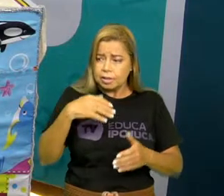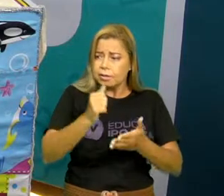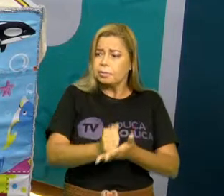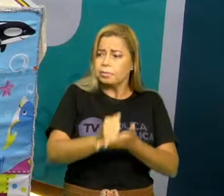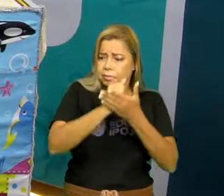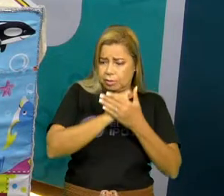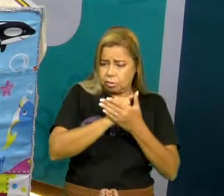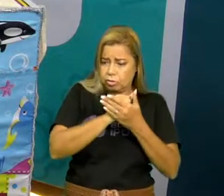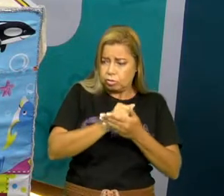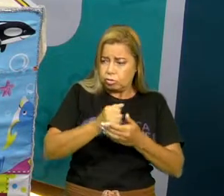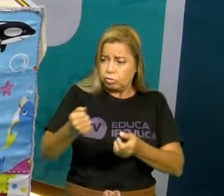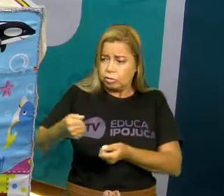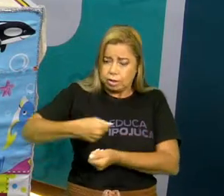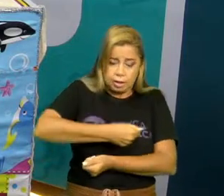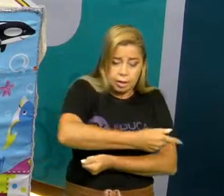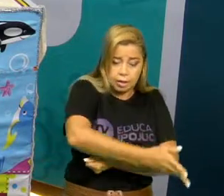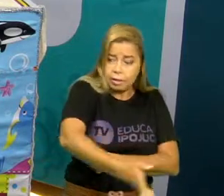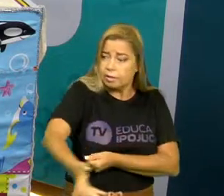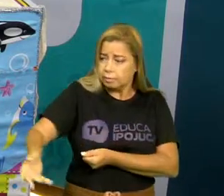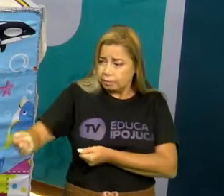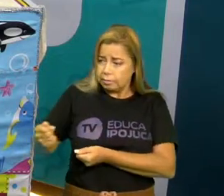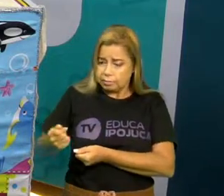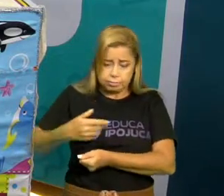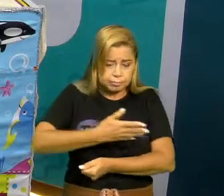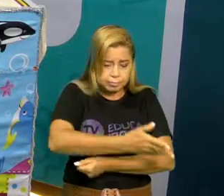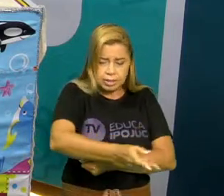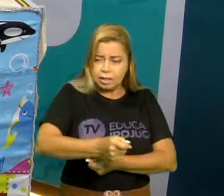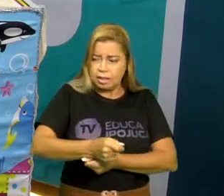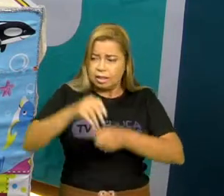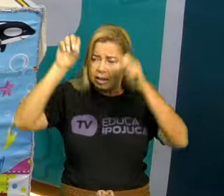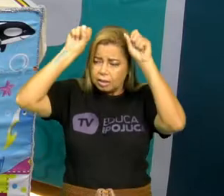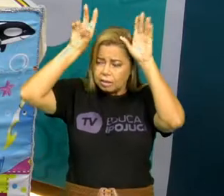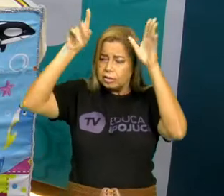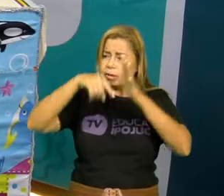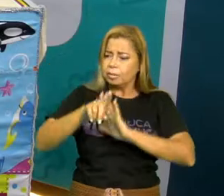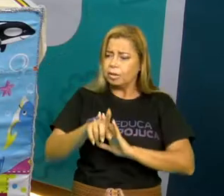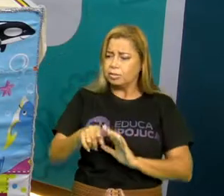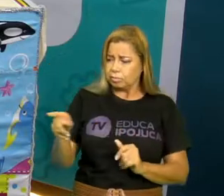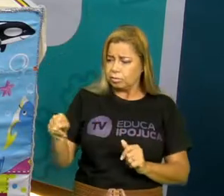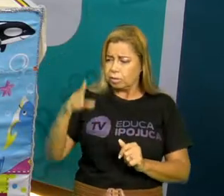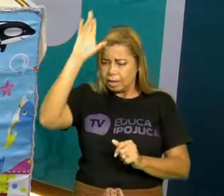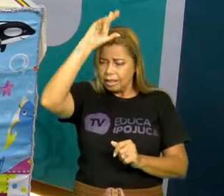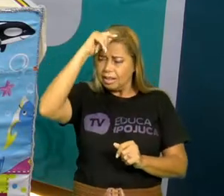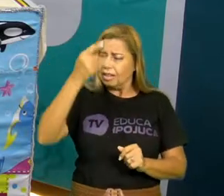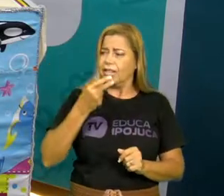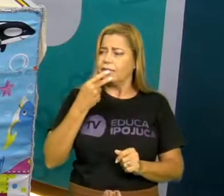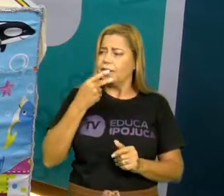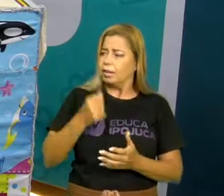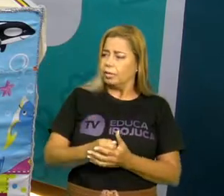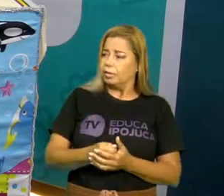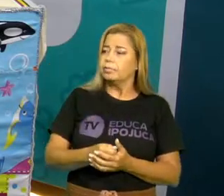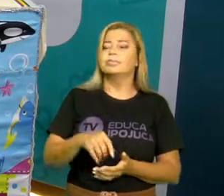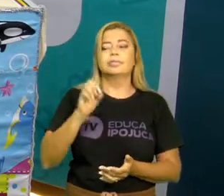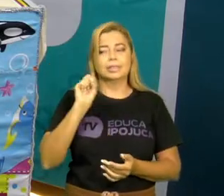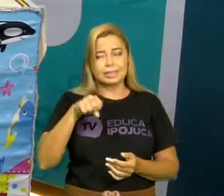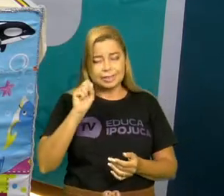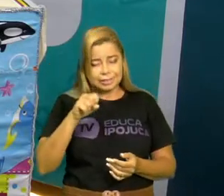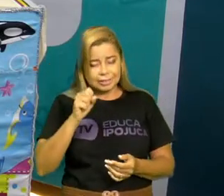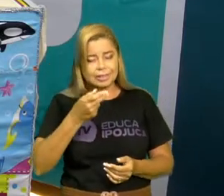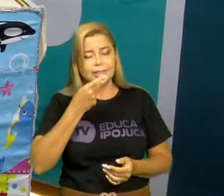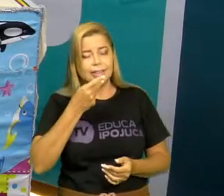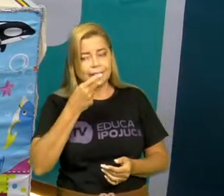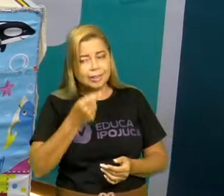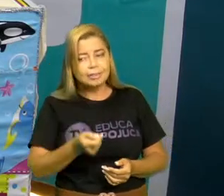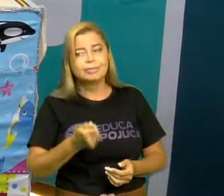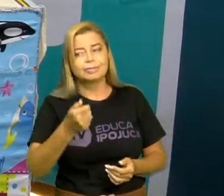de milho? E ela fala vaquês? Falava, Leiturinha. Ela é poliglota. Isso mesmo. A vaca,